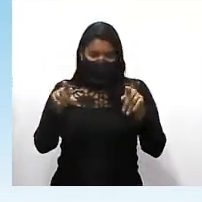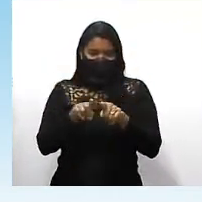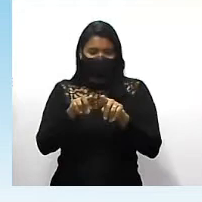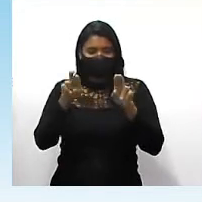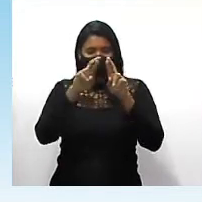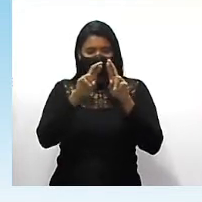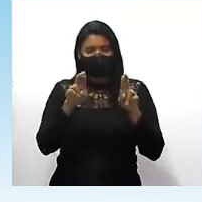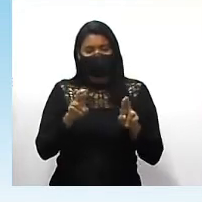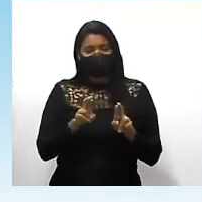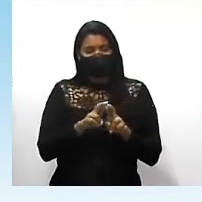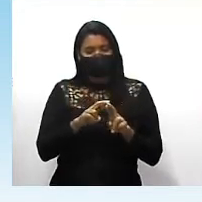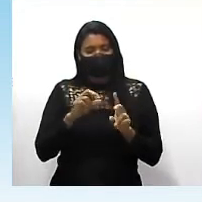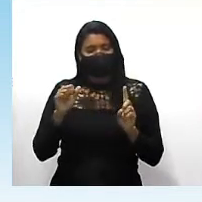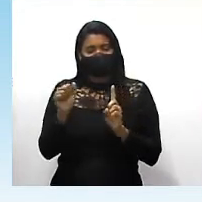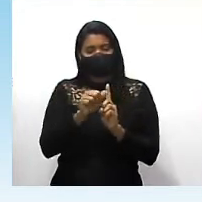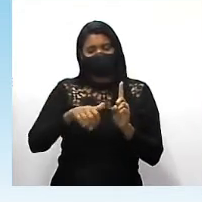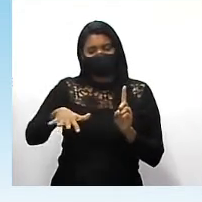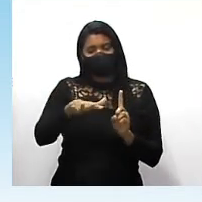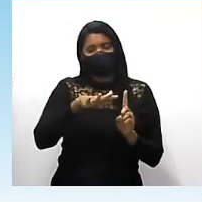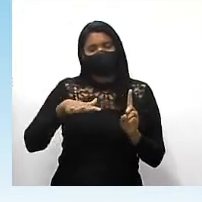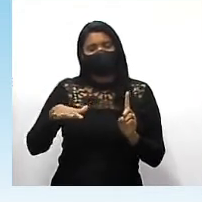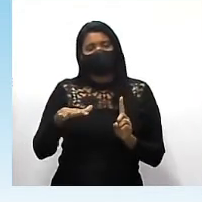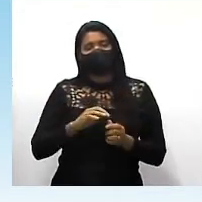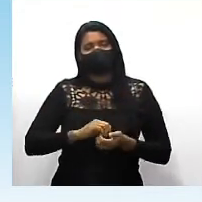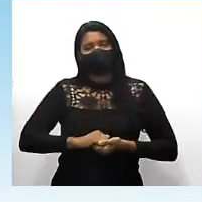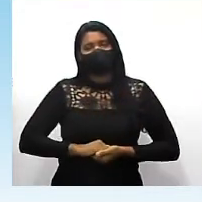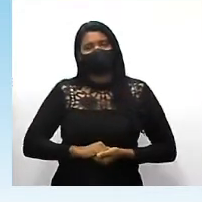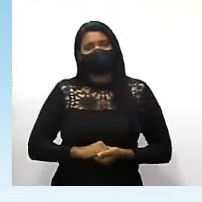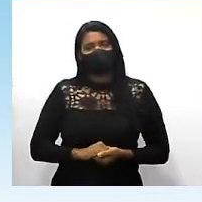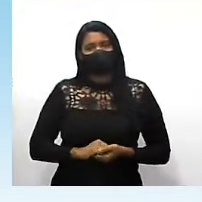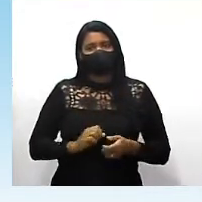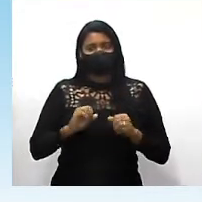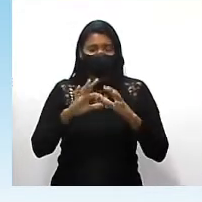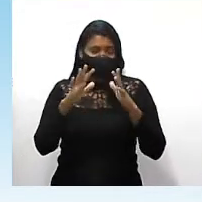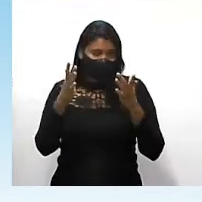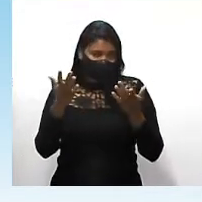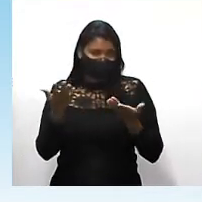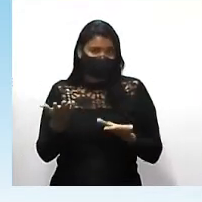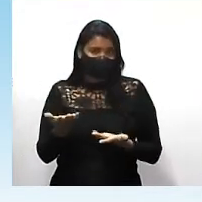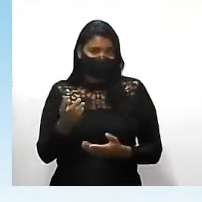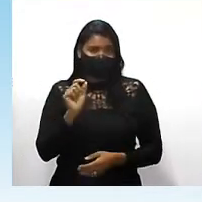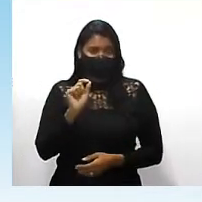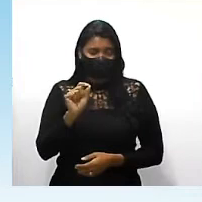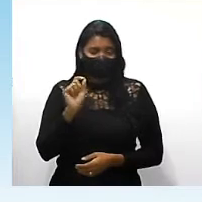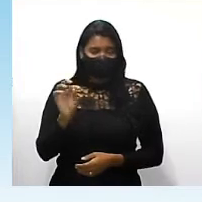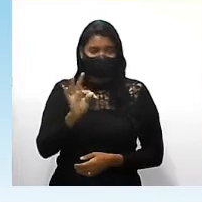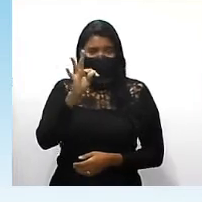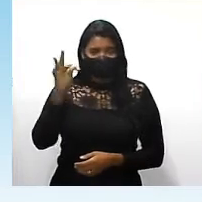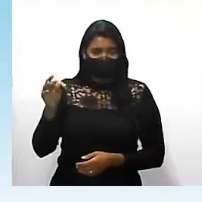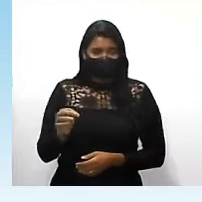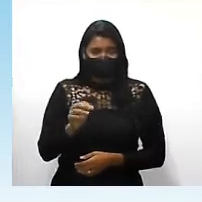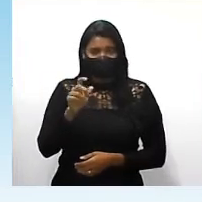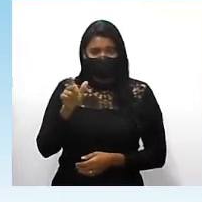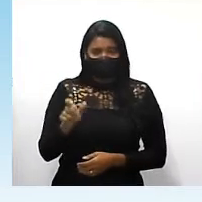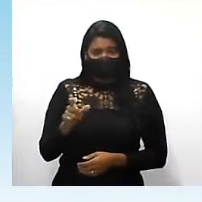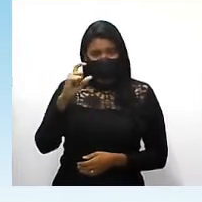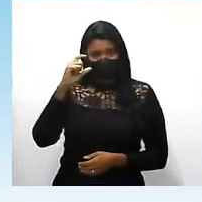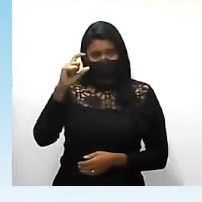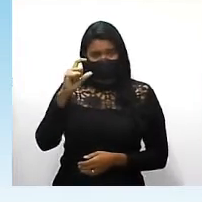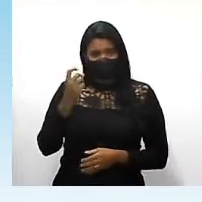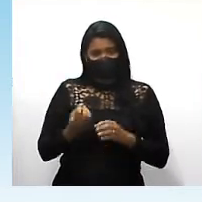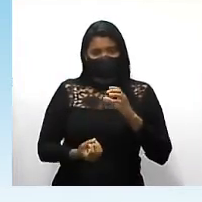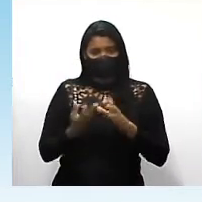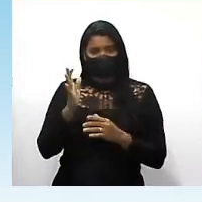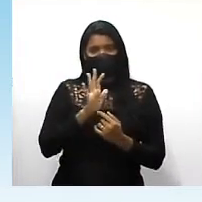postas também pela sociedade. E é claro que tudo isso aqui, olha a palavrinha que aparece aqui,